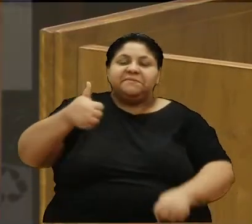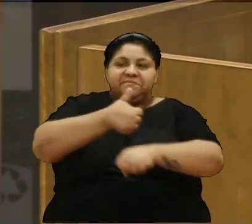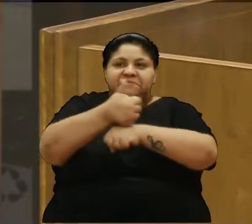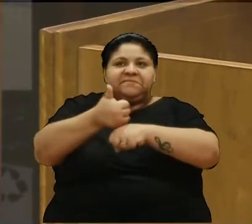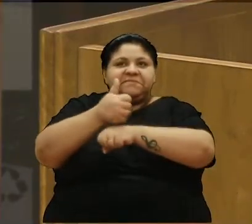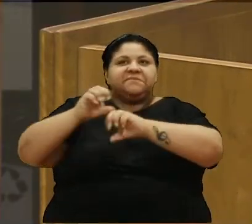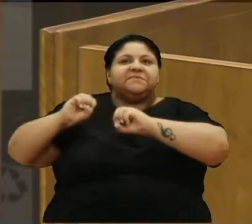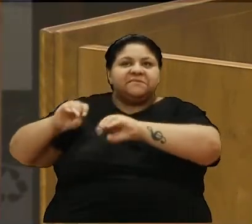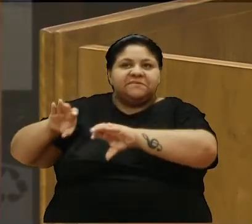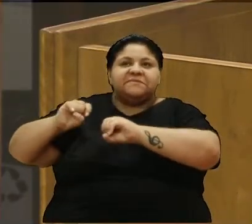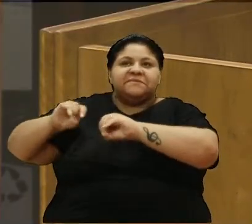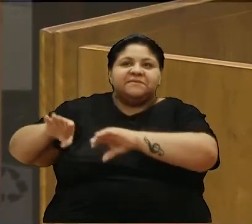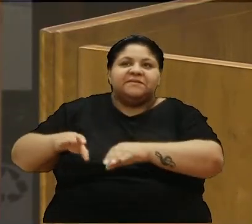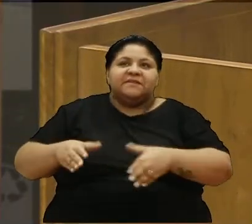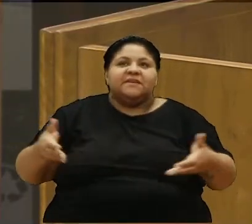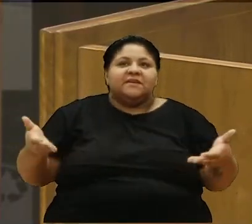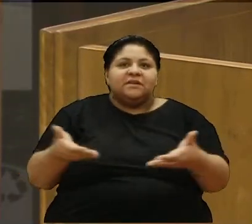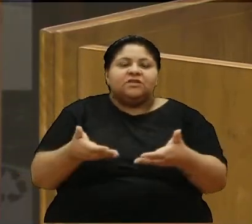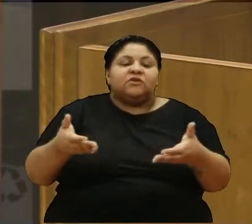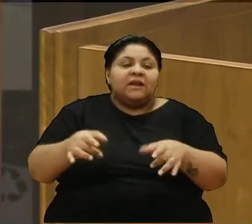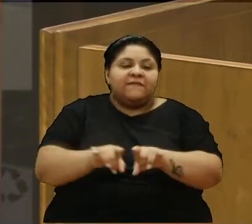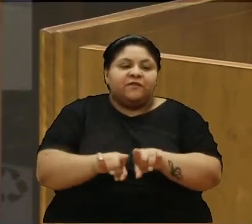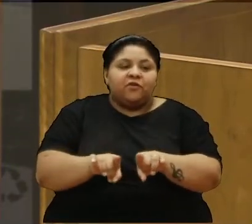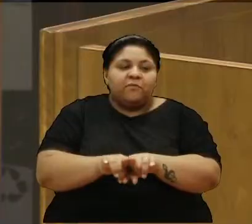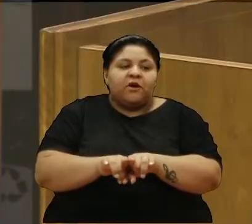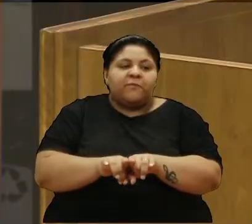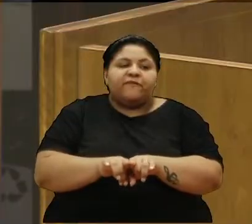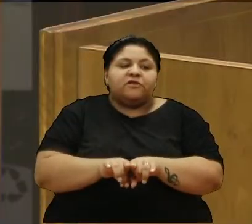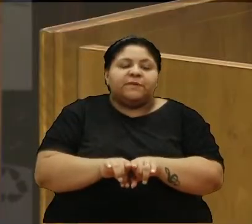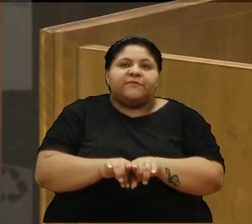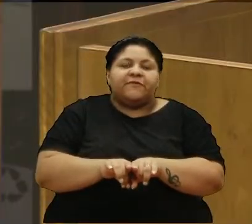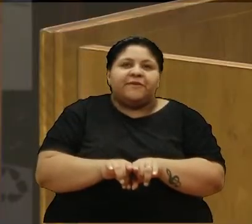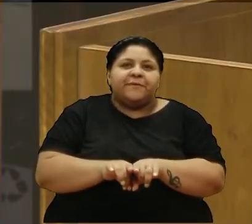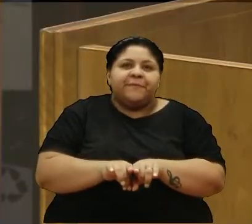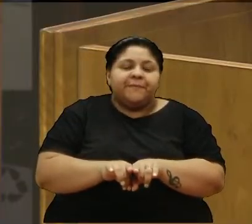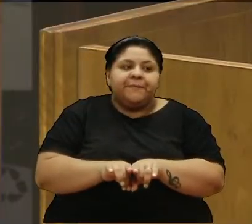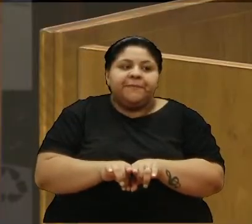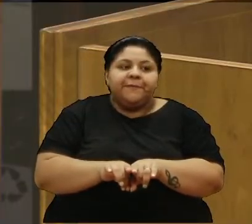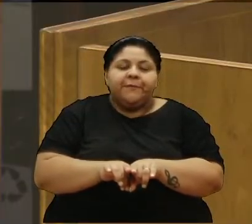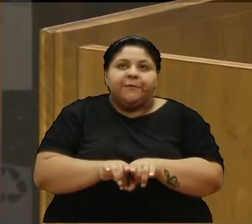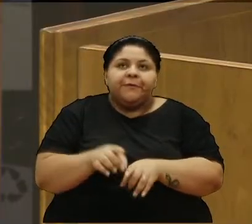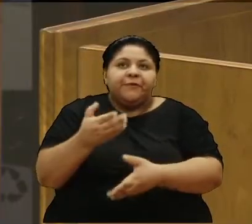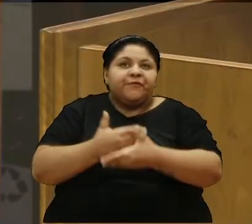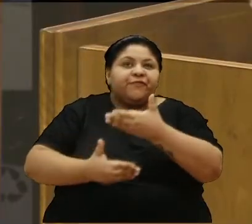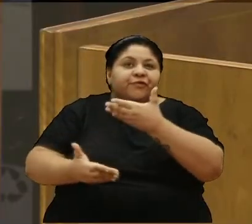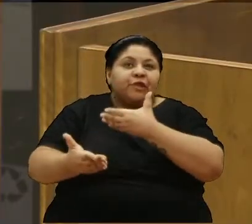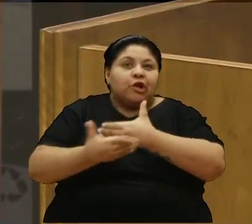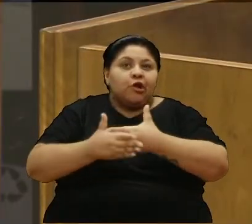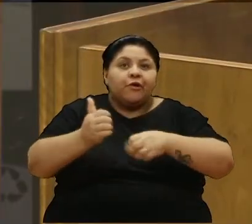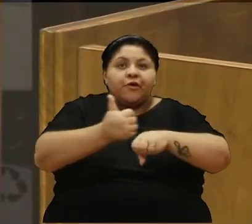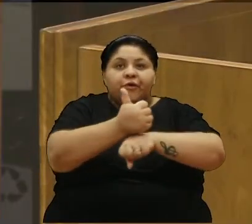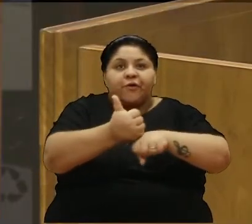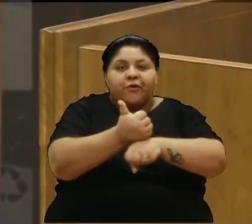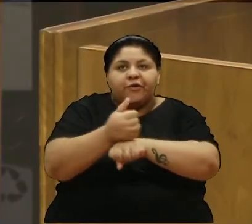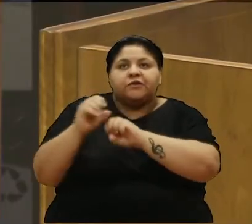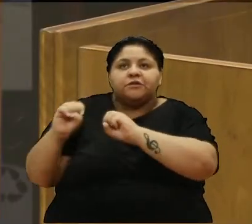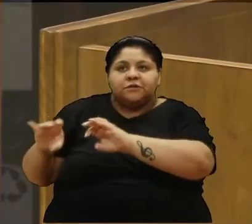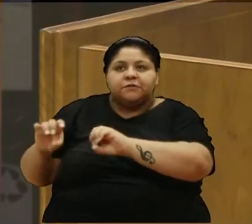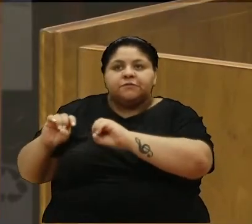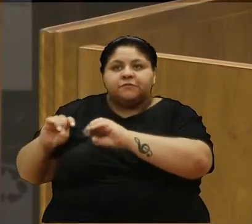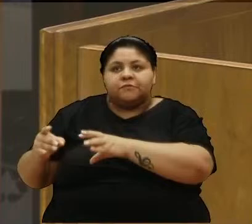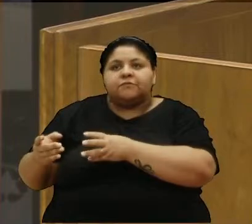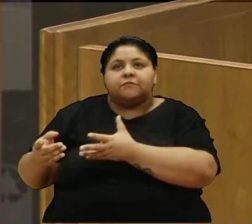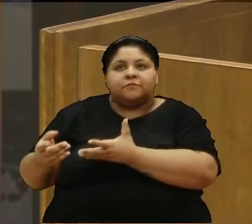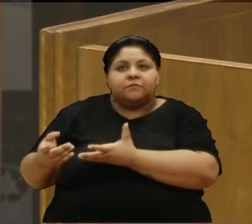educação. O apoio, a coordenação, toda essa gama de profissionais da educação